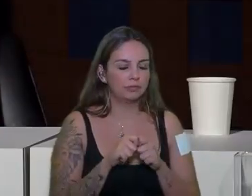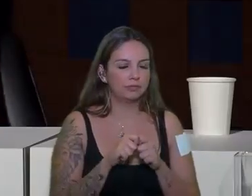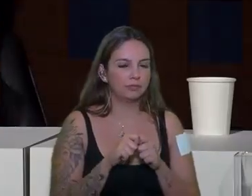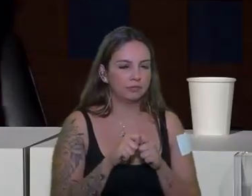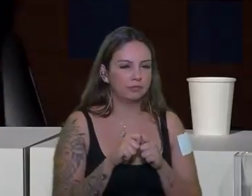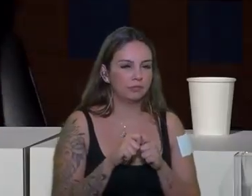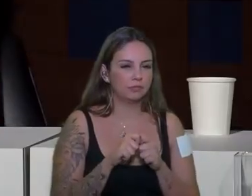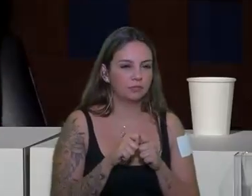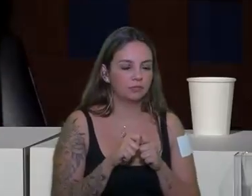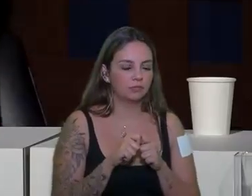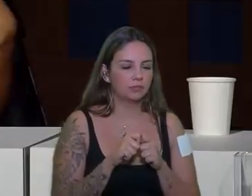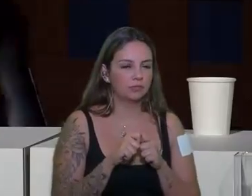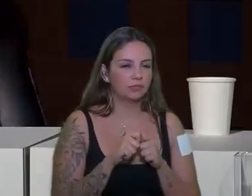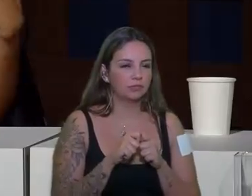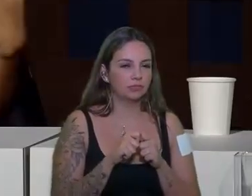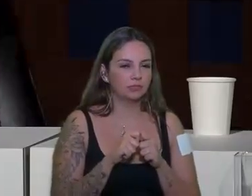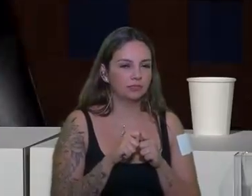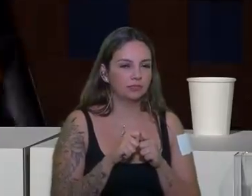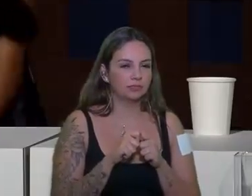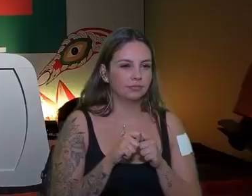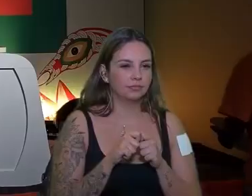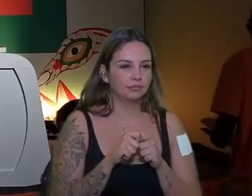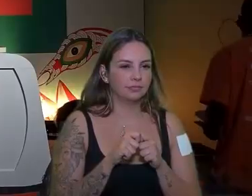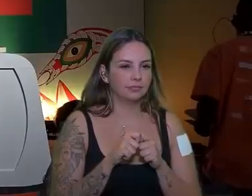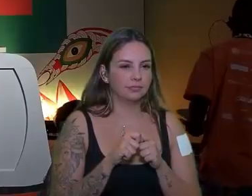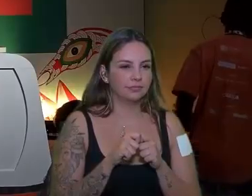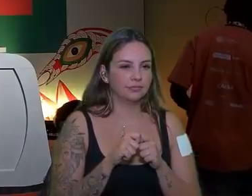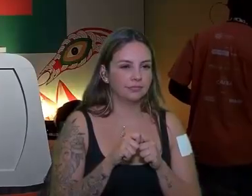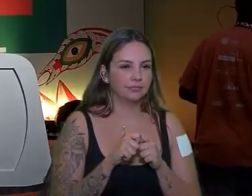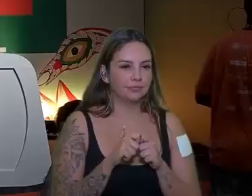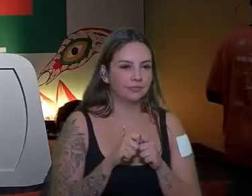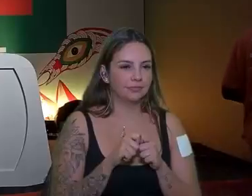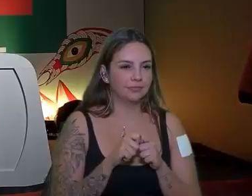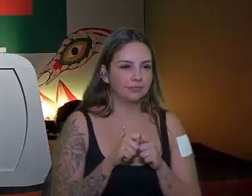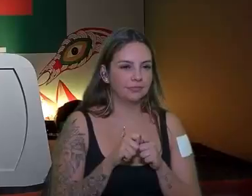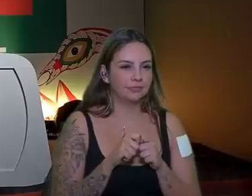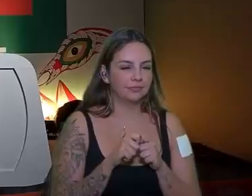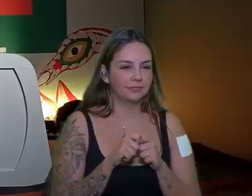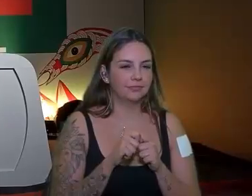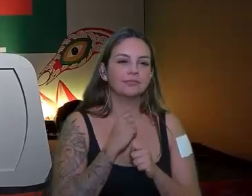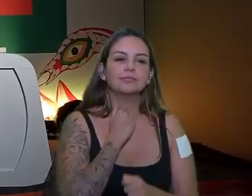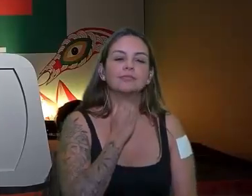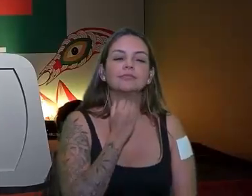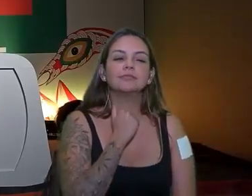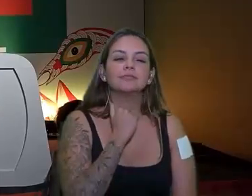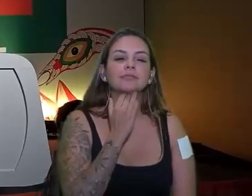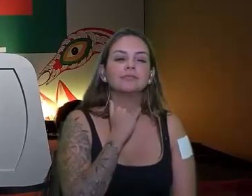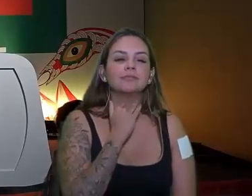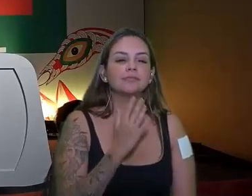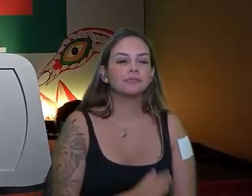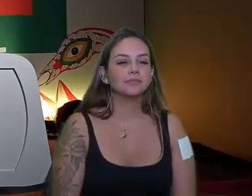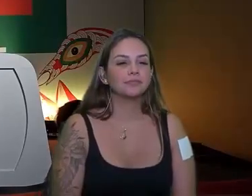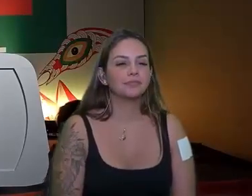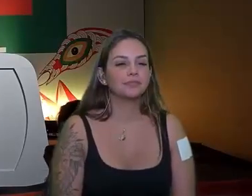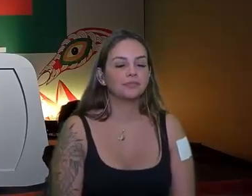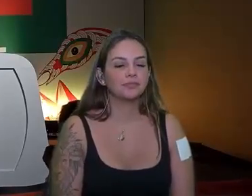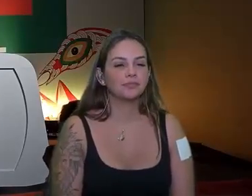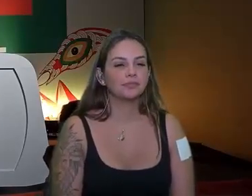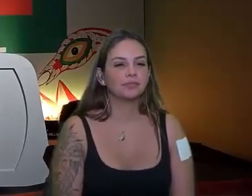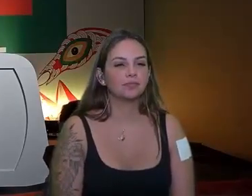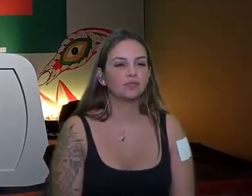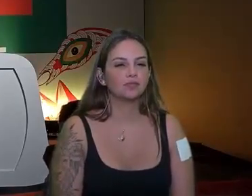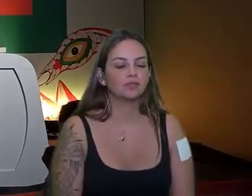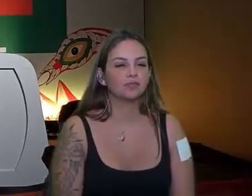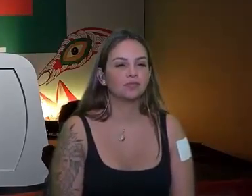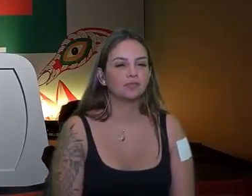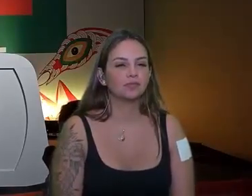né, a gente quer misturar mesmo e precisa dessa diversidade. Mas eu percebo,